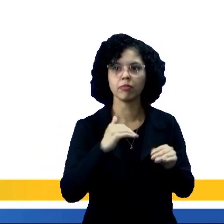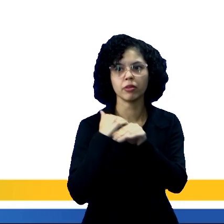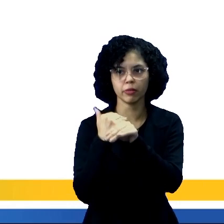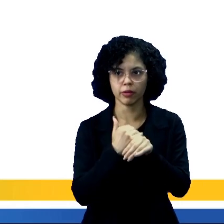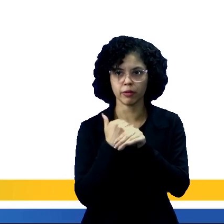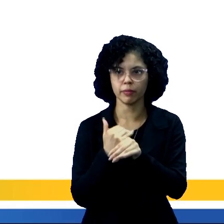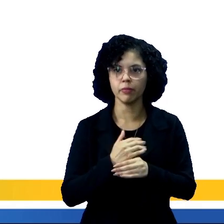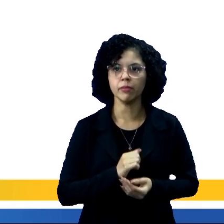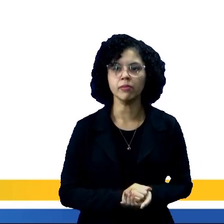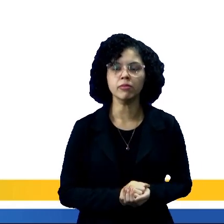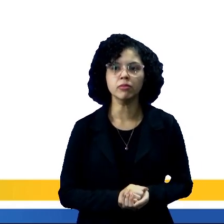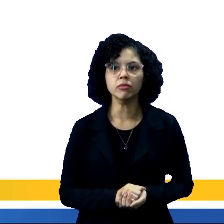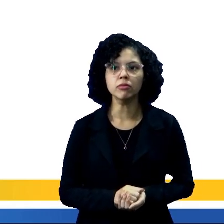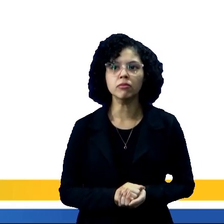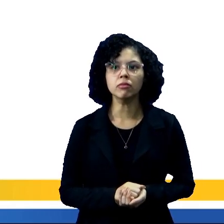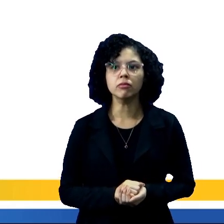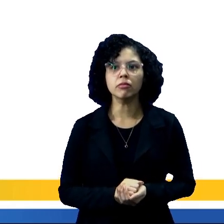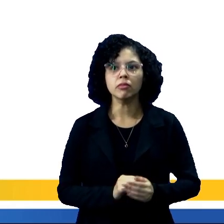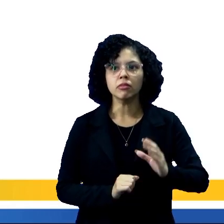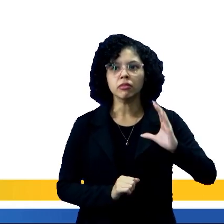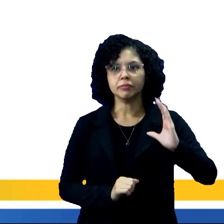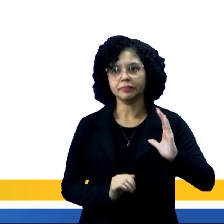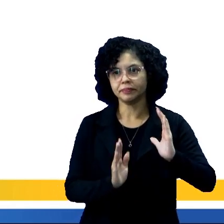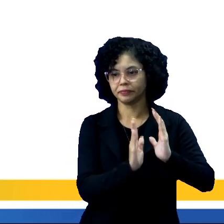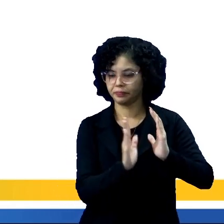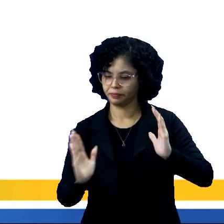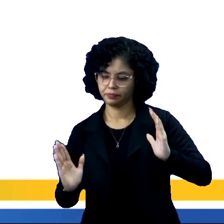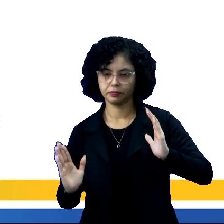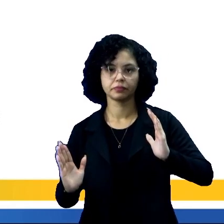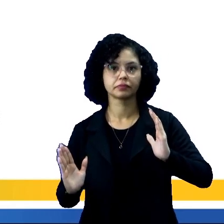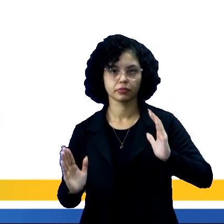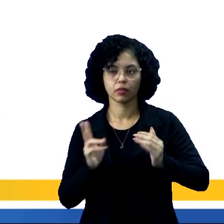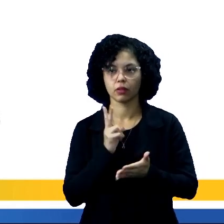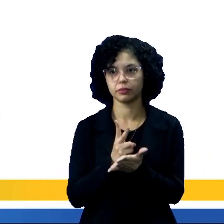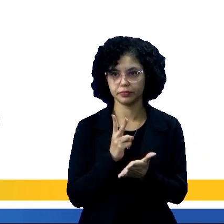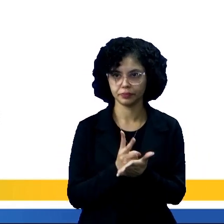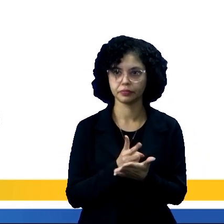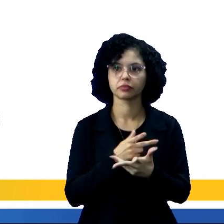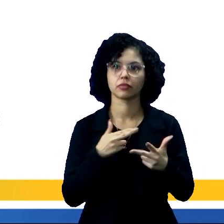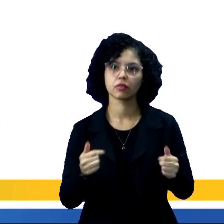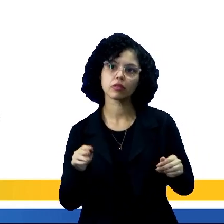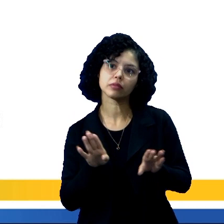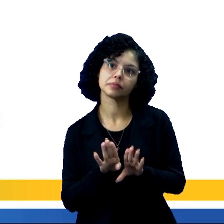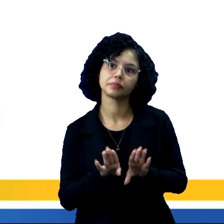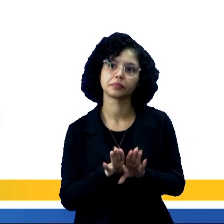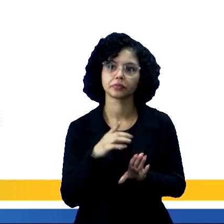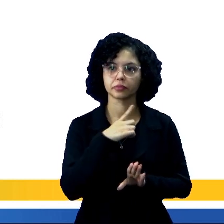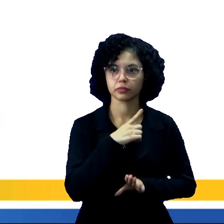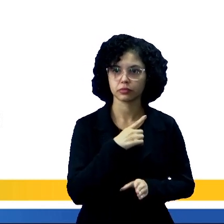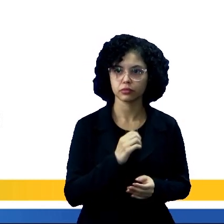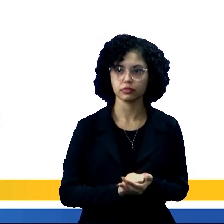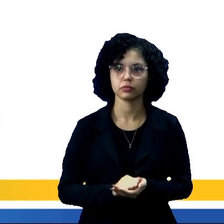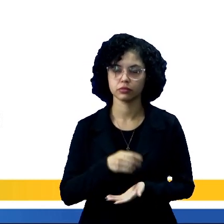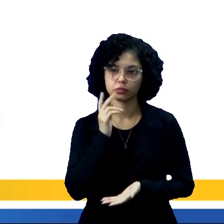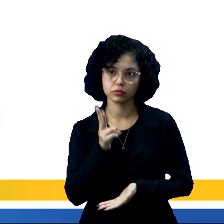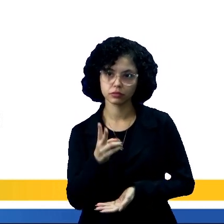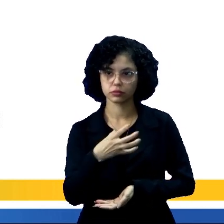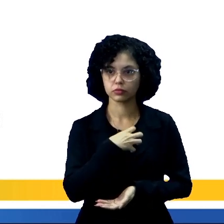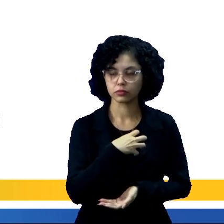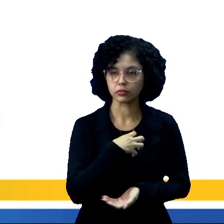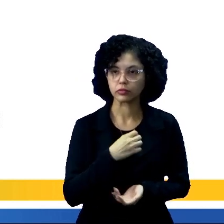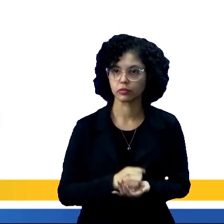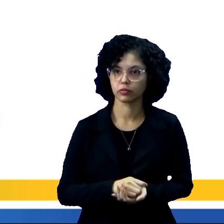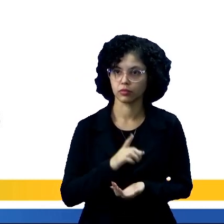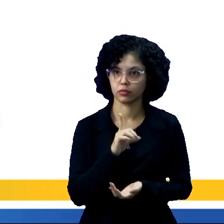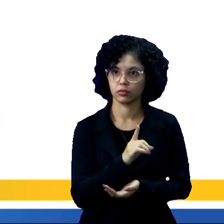outro. Olha o segundo, o vetor. O vetor aí, ele, com o mesmo sentido, ele